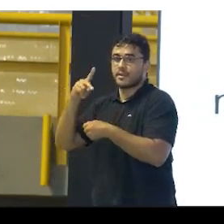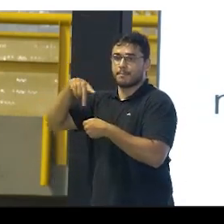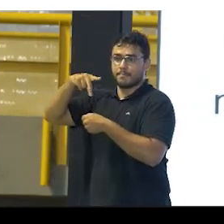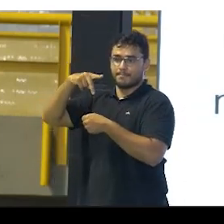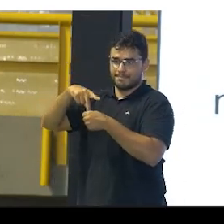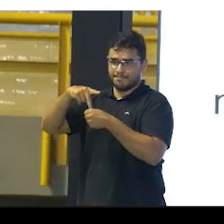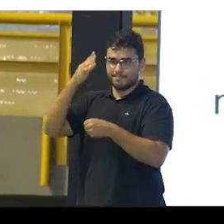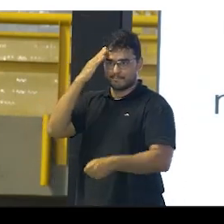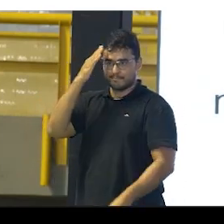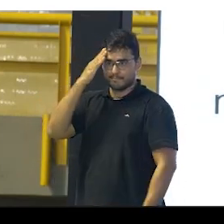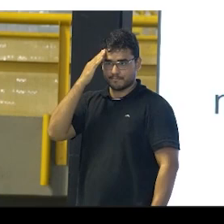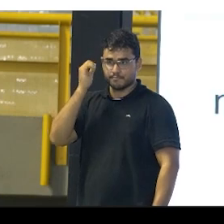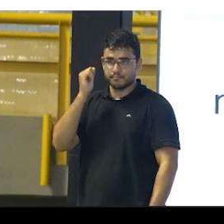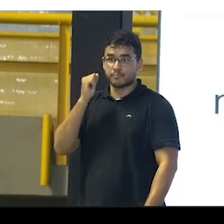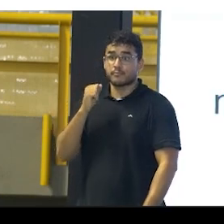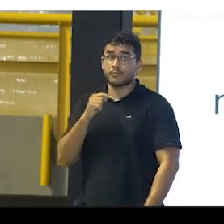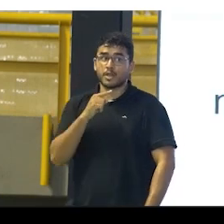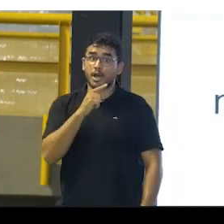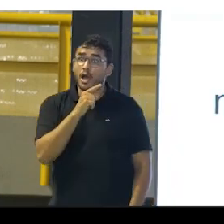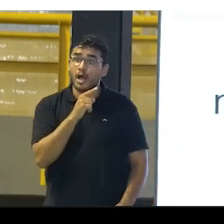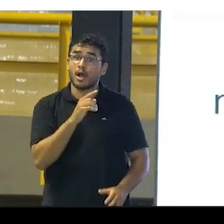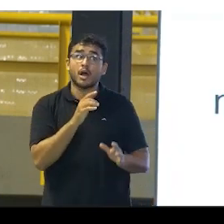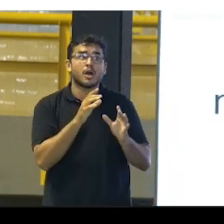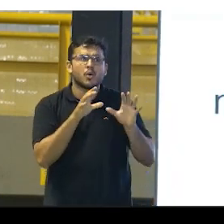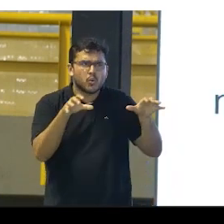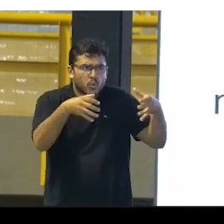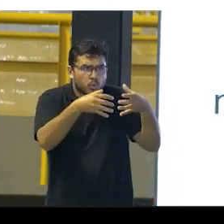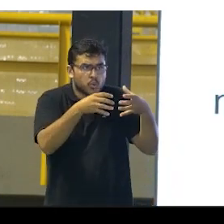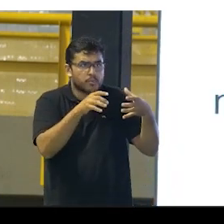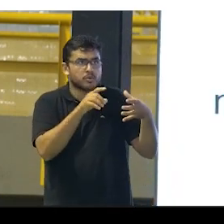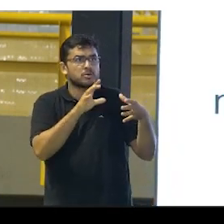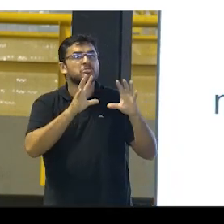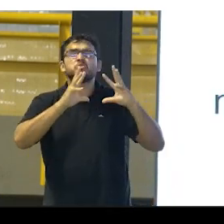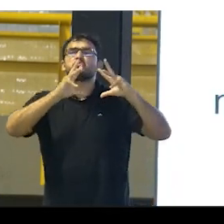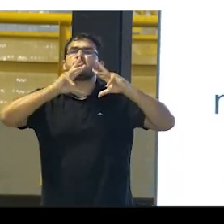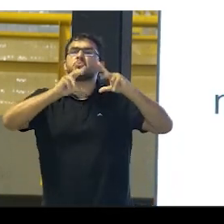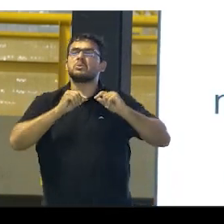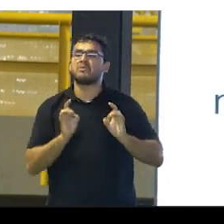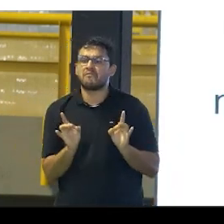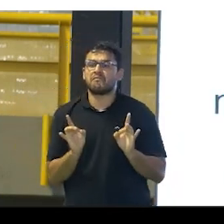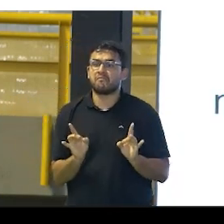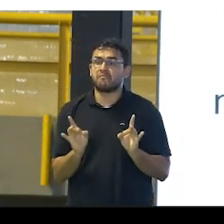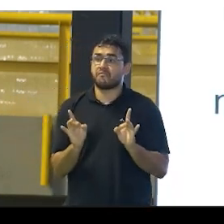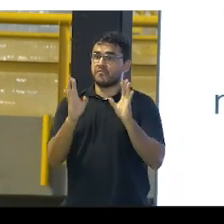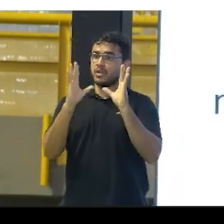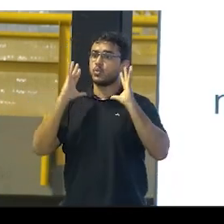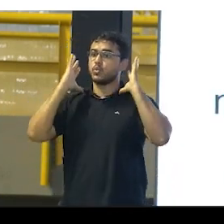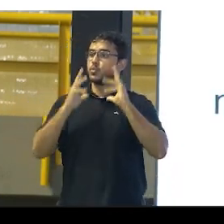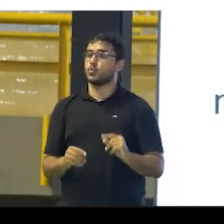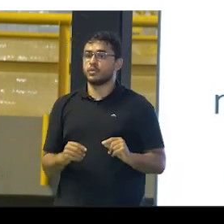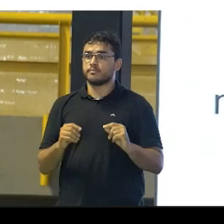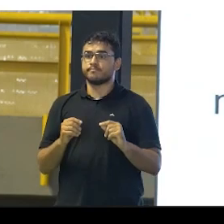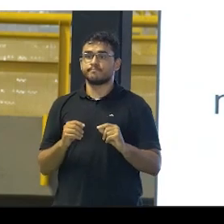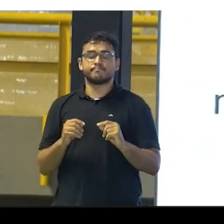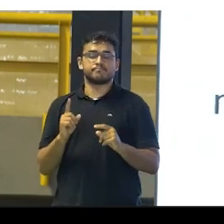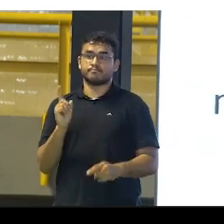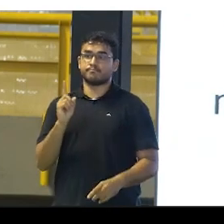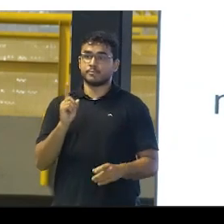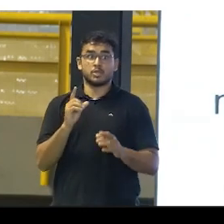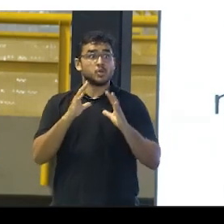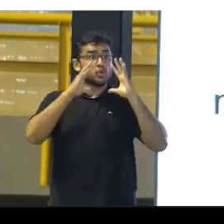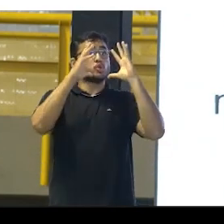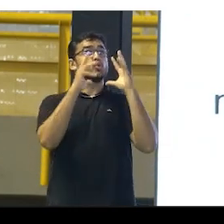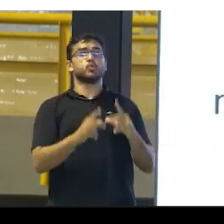esforçam para limitar a produção. Por quê, professor? Porque se eles produzirem a capacidade que